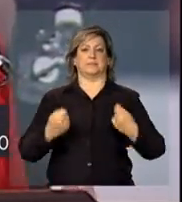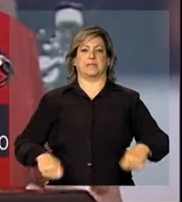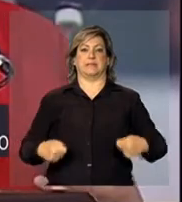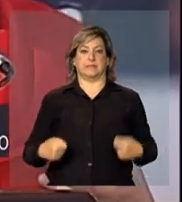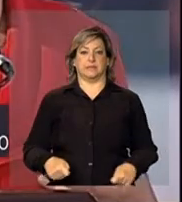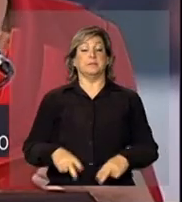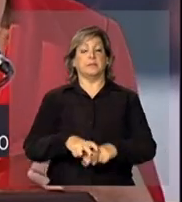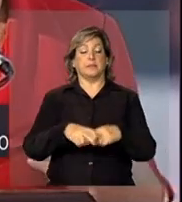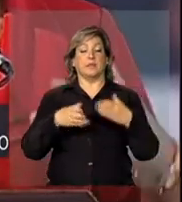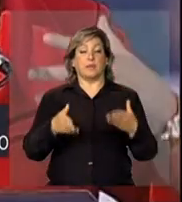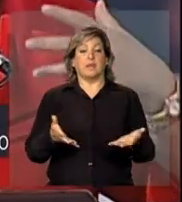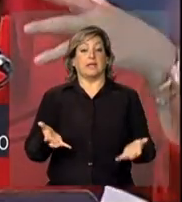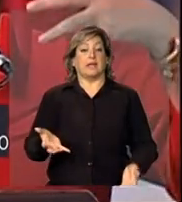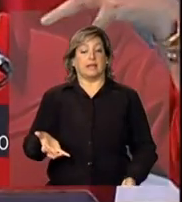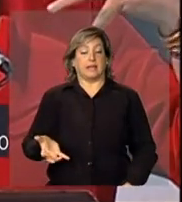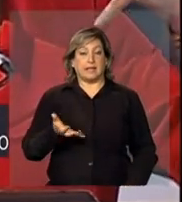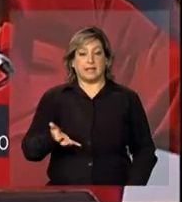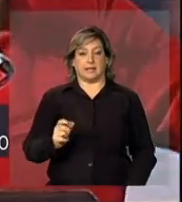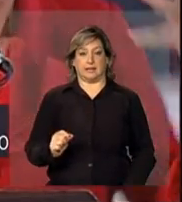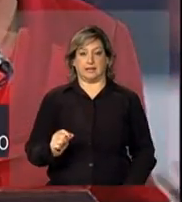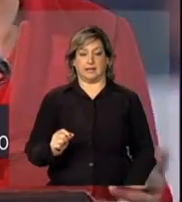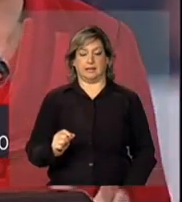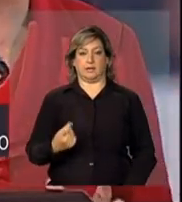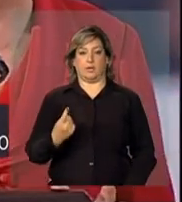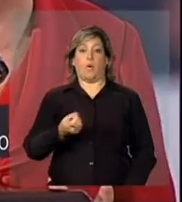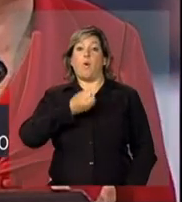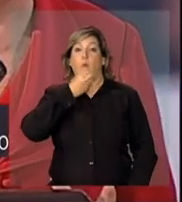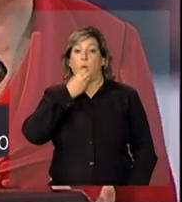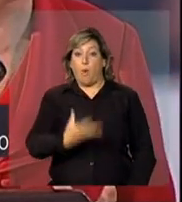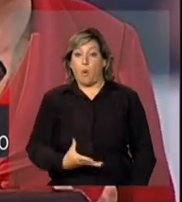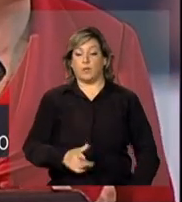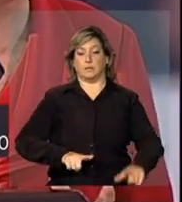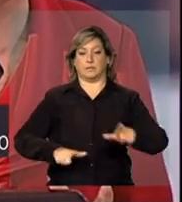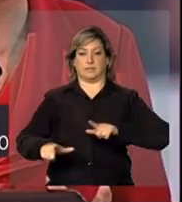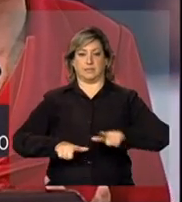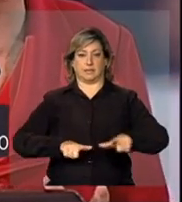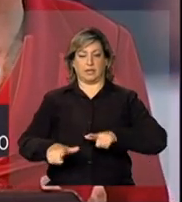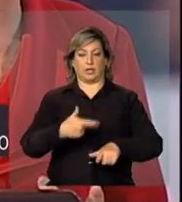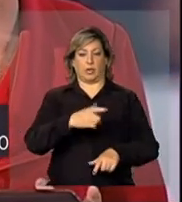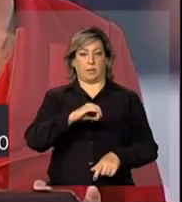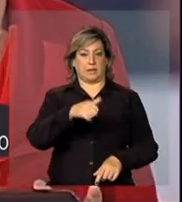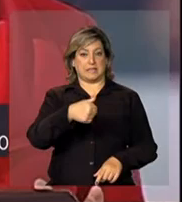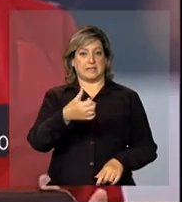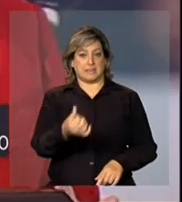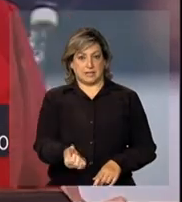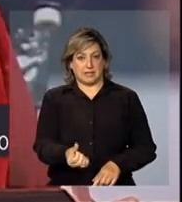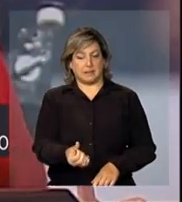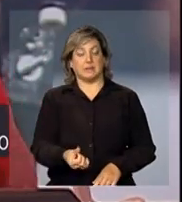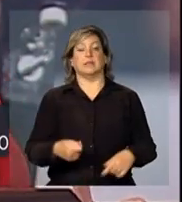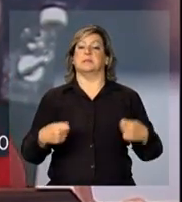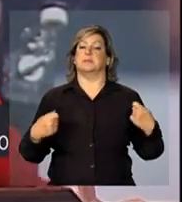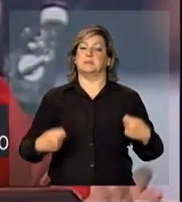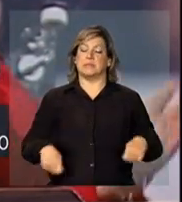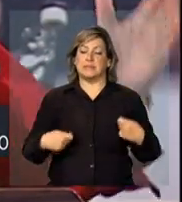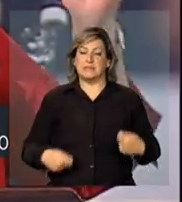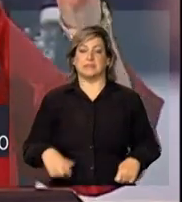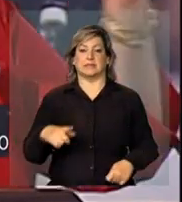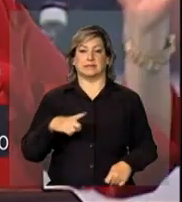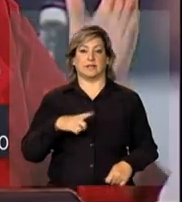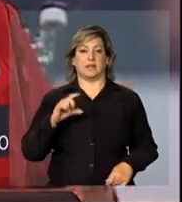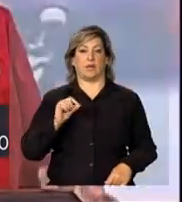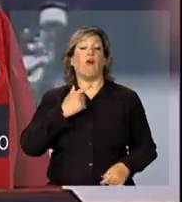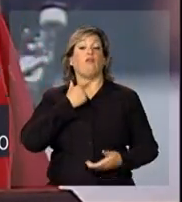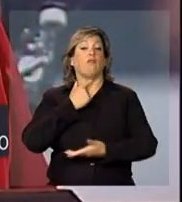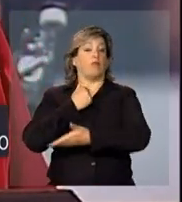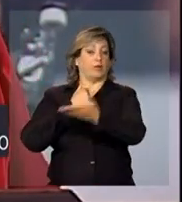querer um ótimo desempenho em 2016 tem de ser a ambição